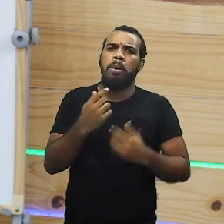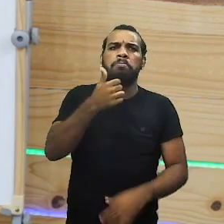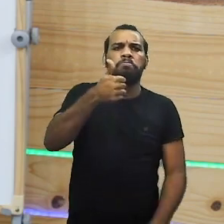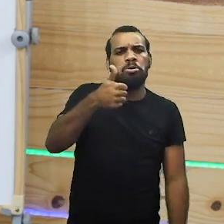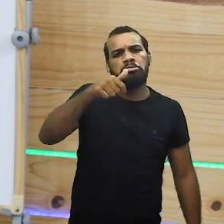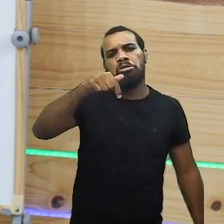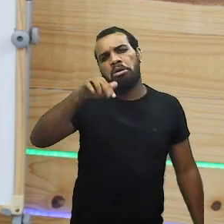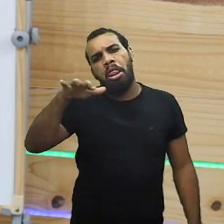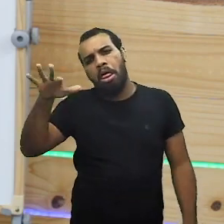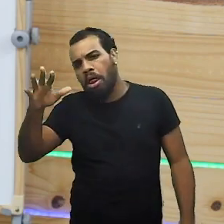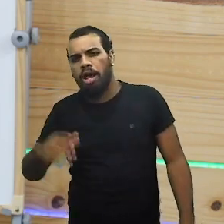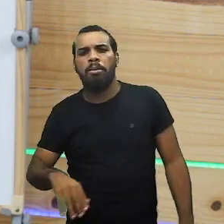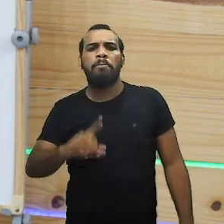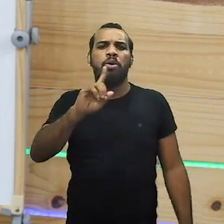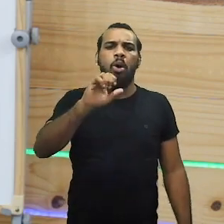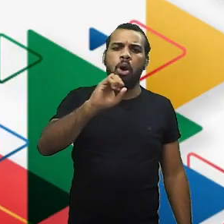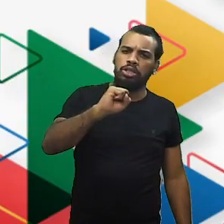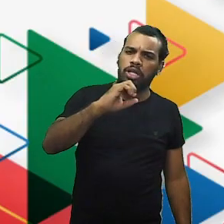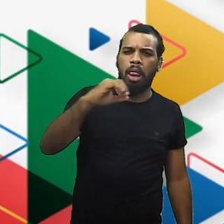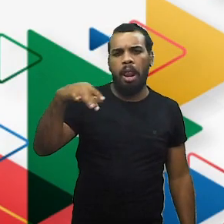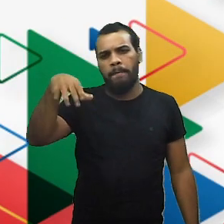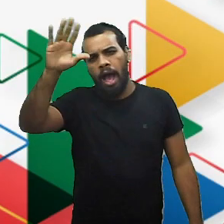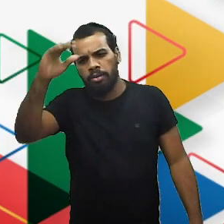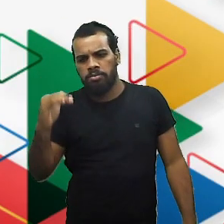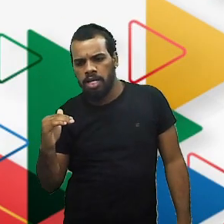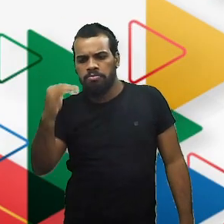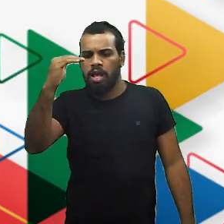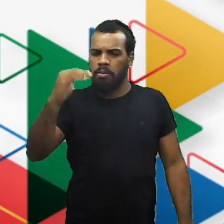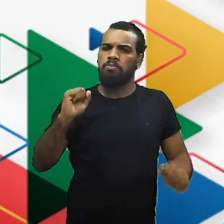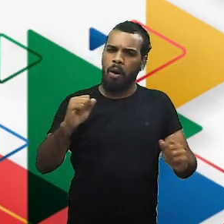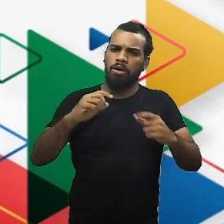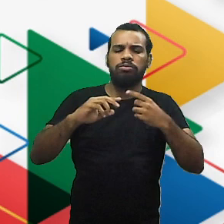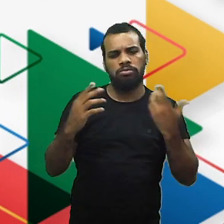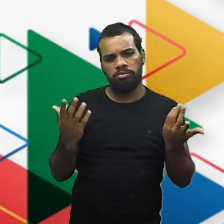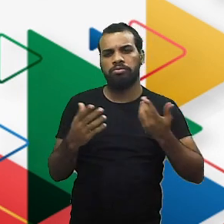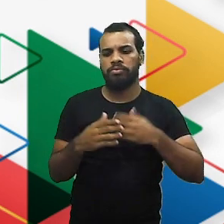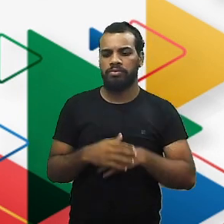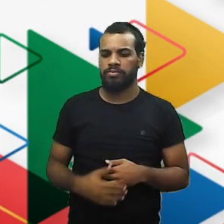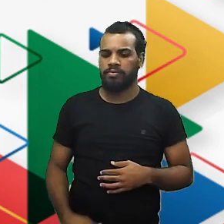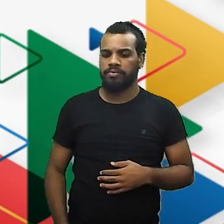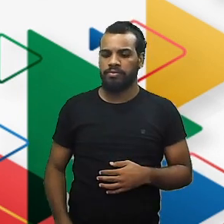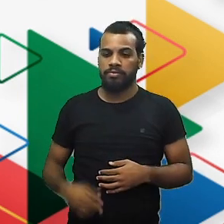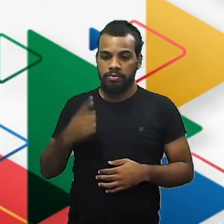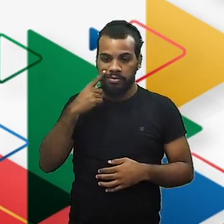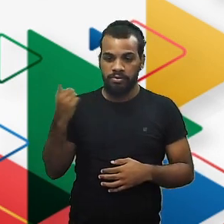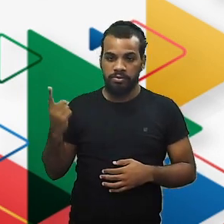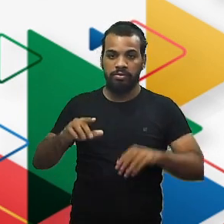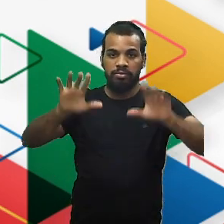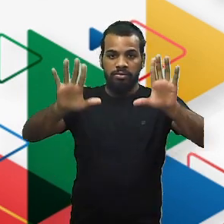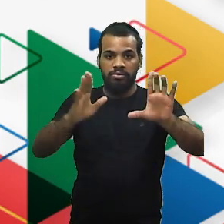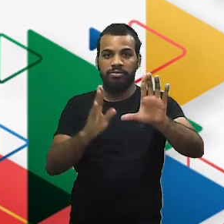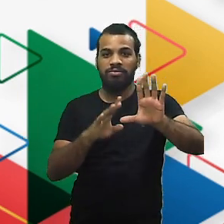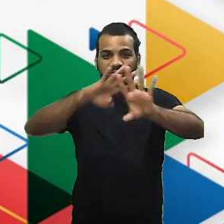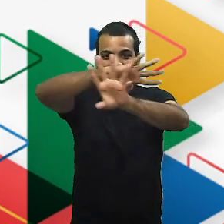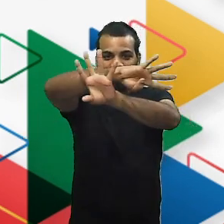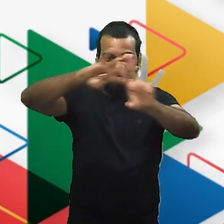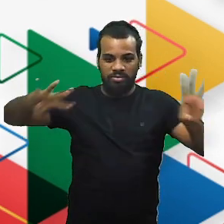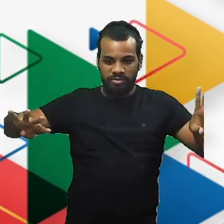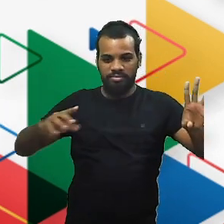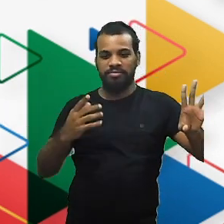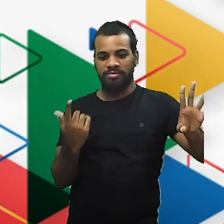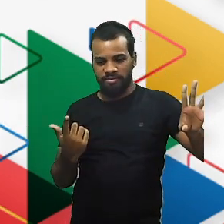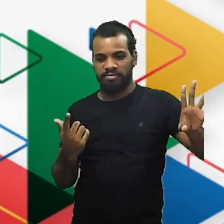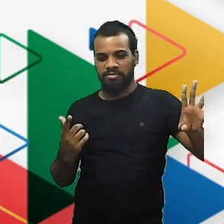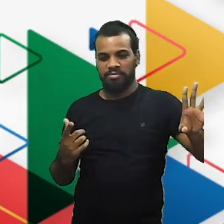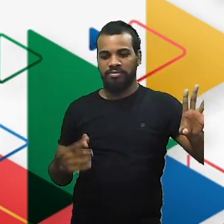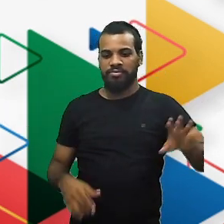nossa malha quadriculada. Por exemplo, Robertão, bota aquela malha... Isso. Tu percebe que a malha quadriculada está aqui com valor aproximado, tá bom? Então, a